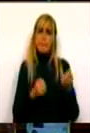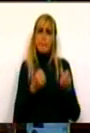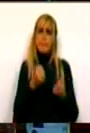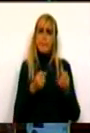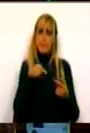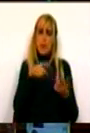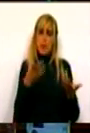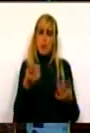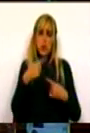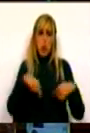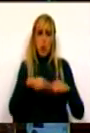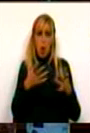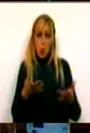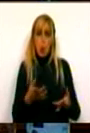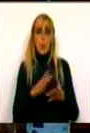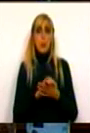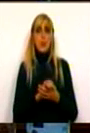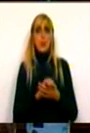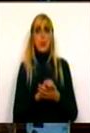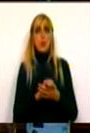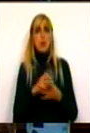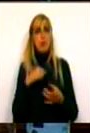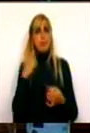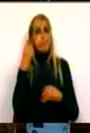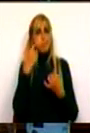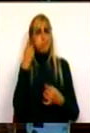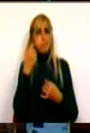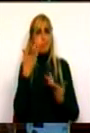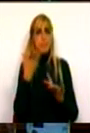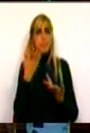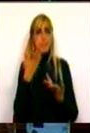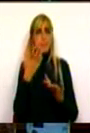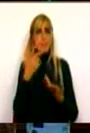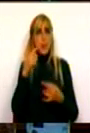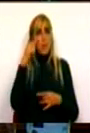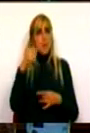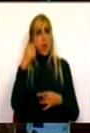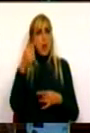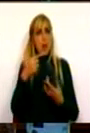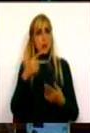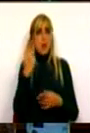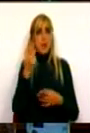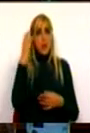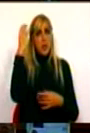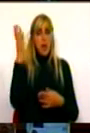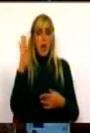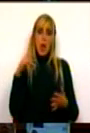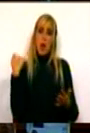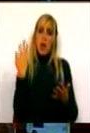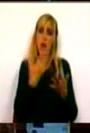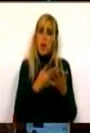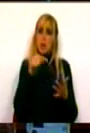ele presta nossa reunião da ama pensar nas minhas longas viagens de vila real para o parlamento